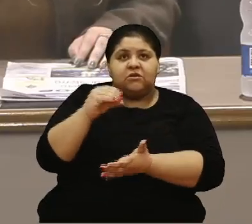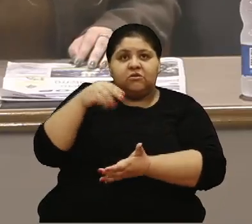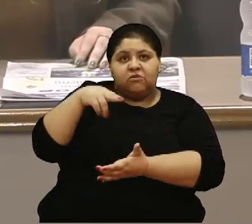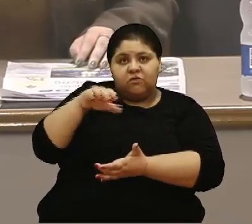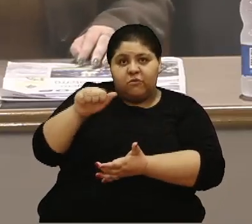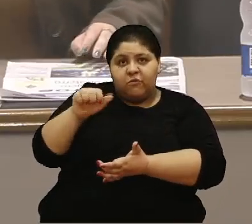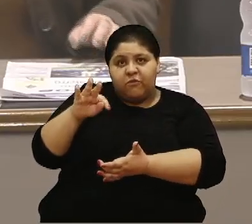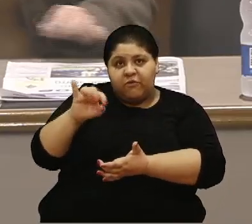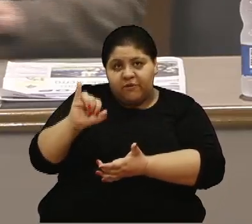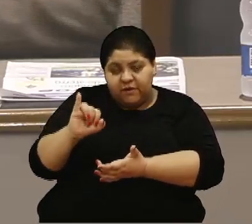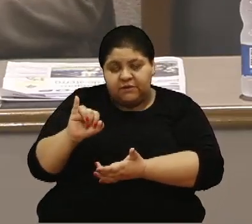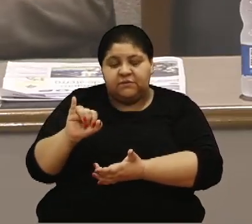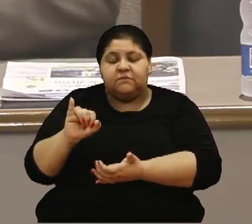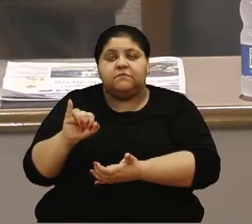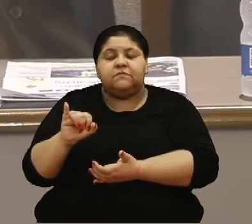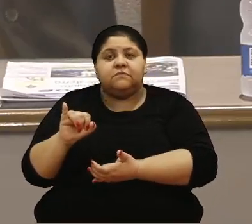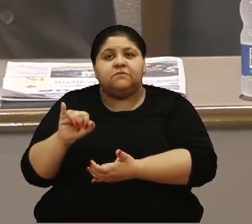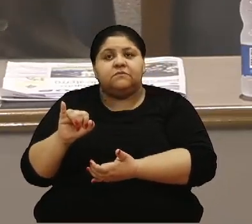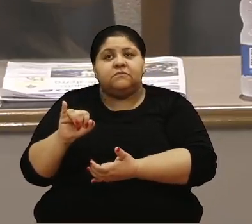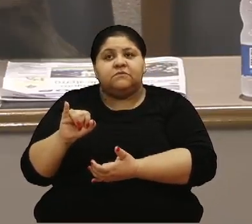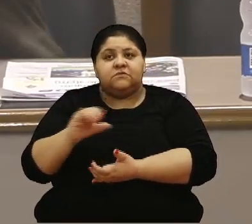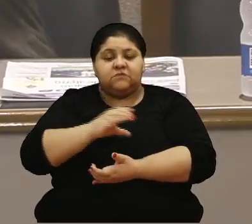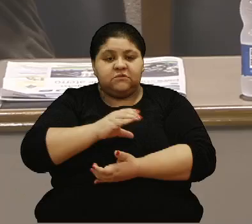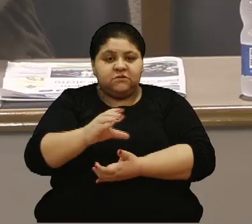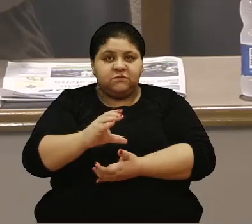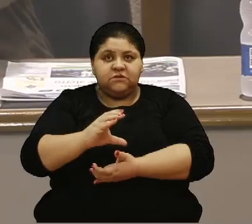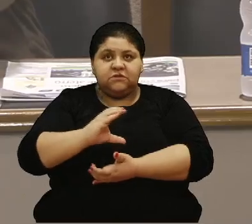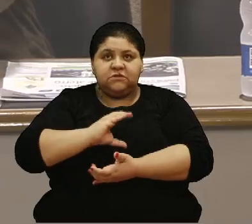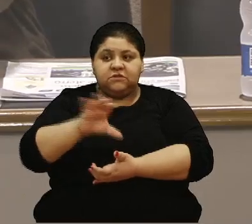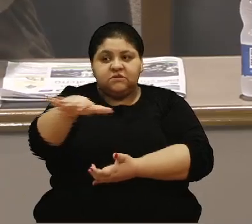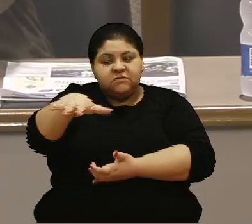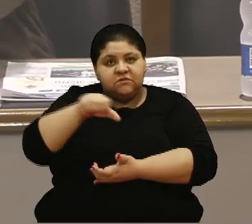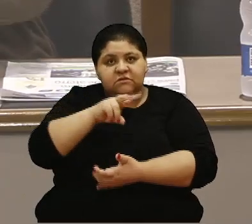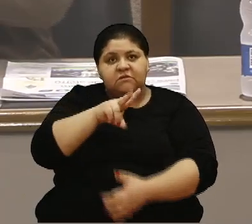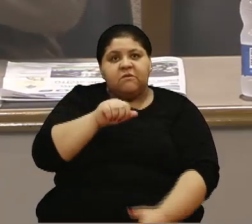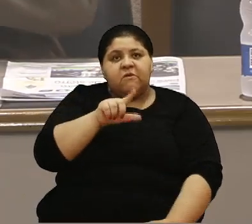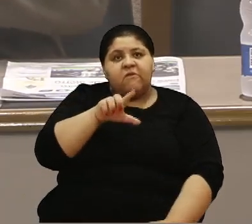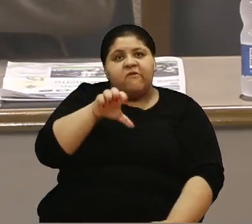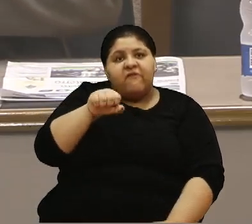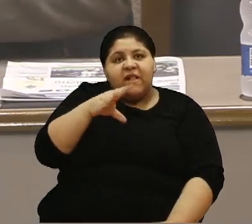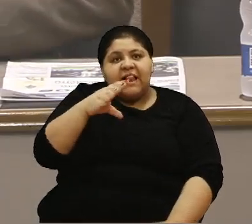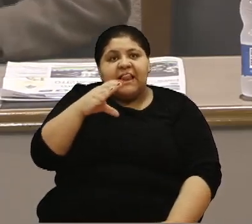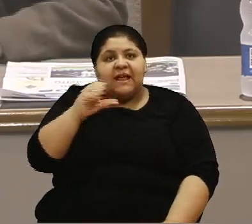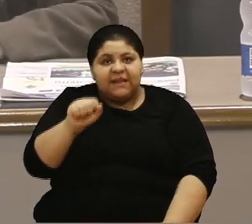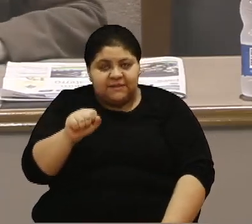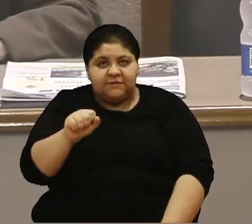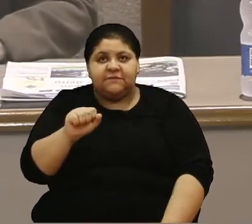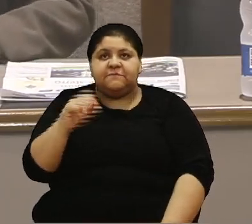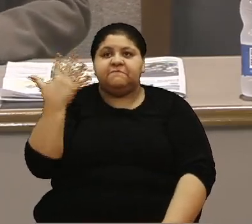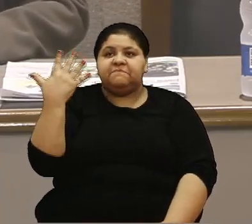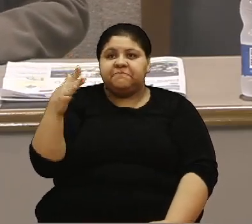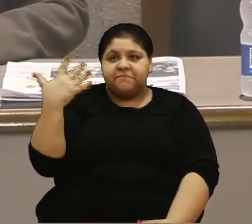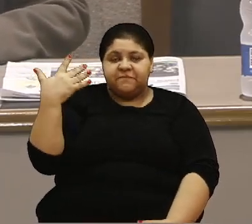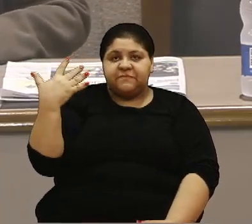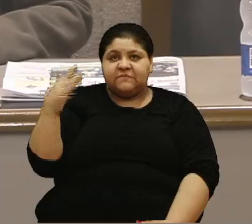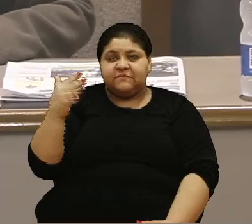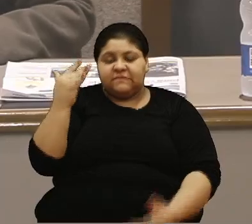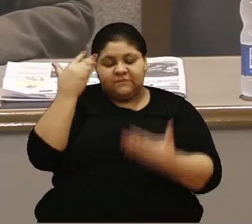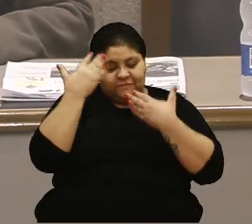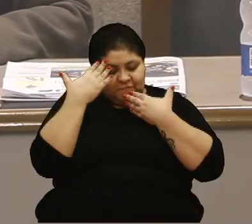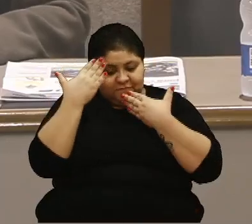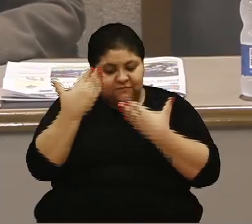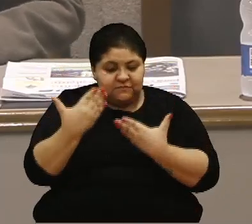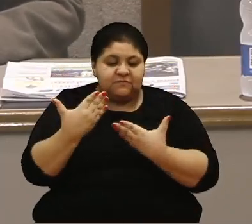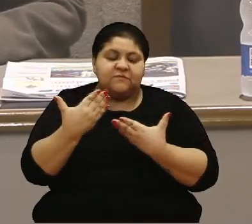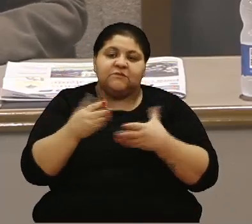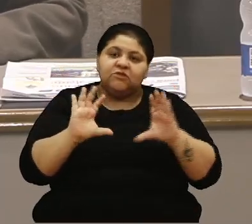telefone da coordenadora de resgate, Valesca Aide. Então, parabenizar e agradecer